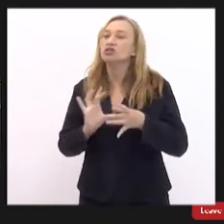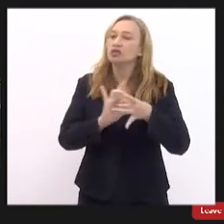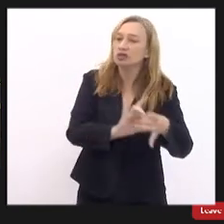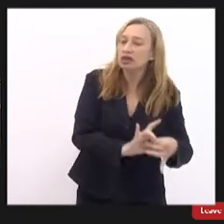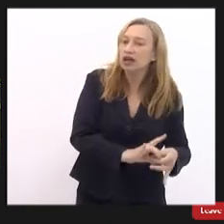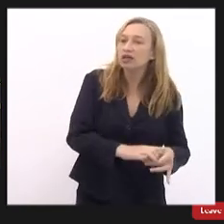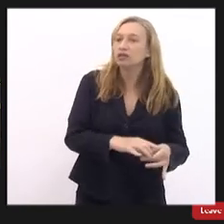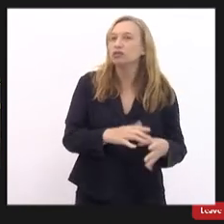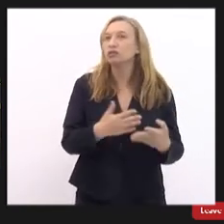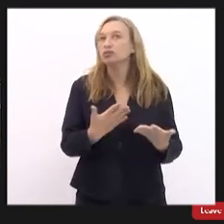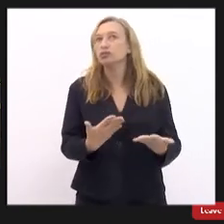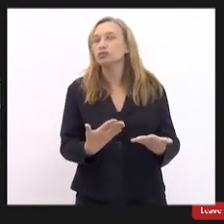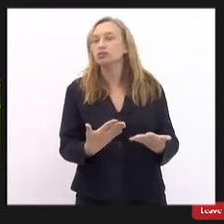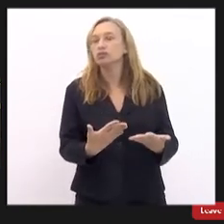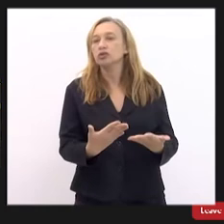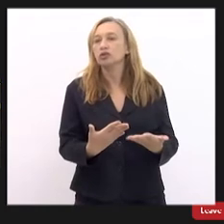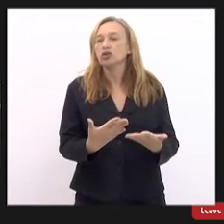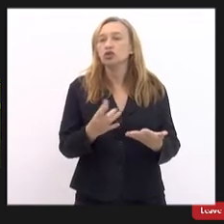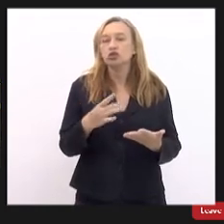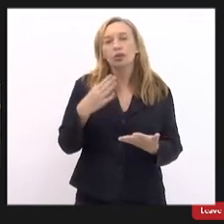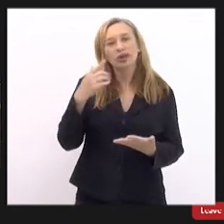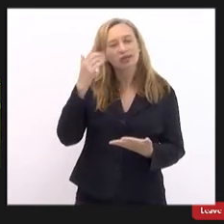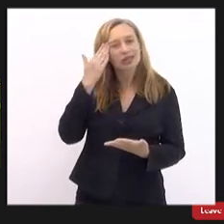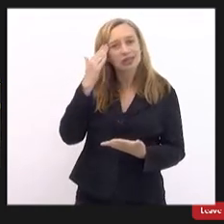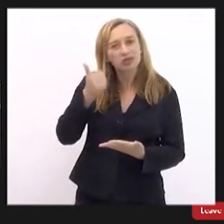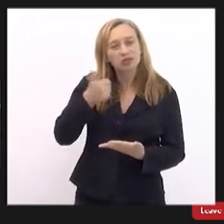não é discriminado, só para a gente ter essa noção.